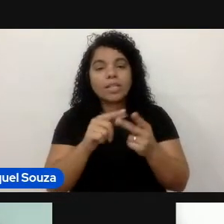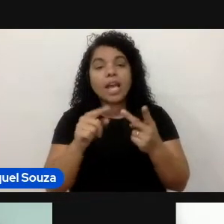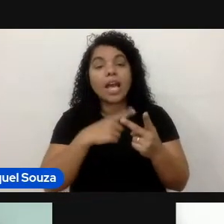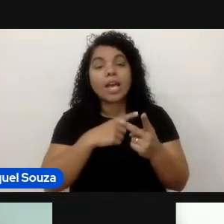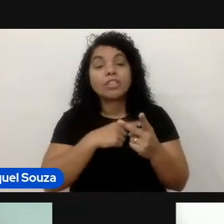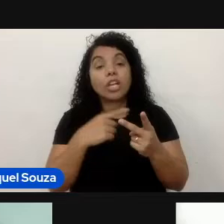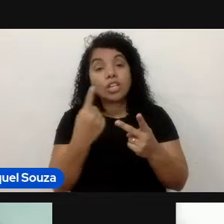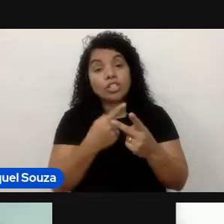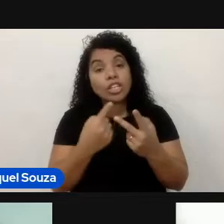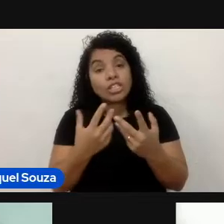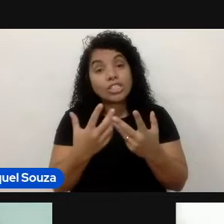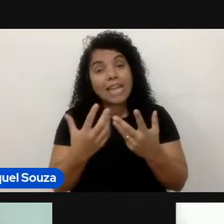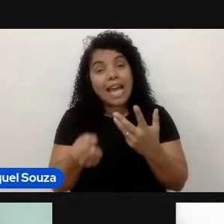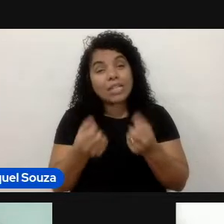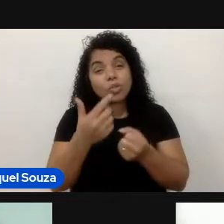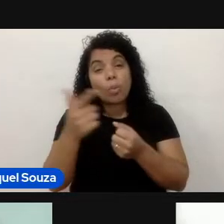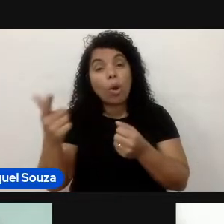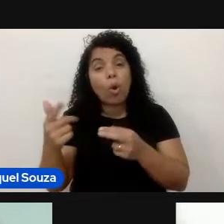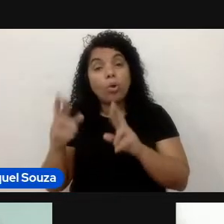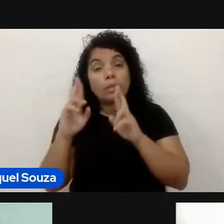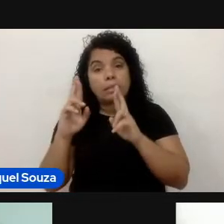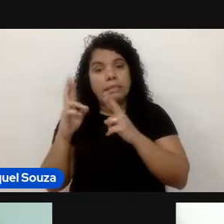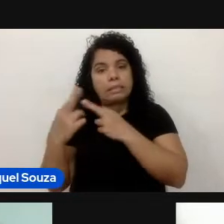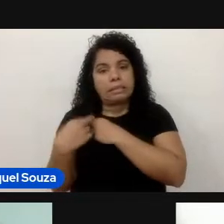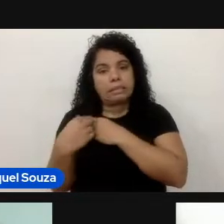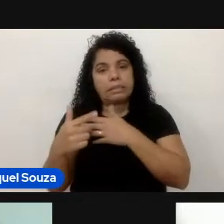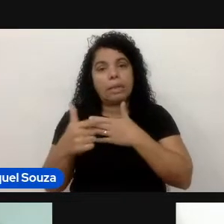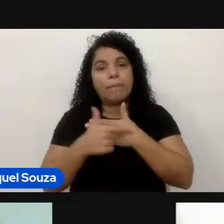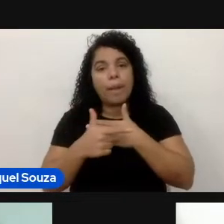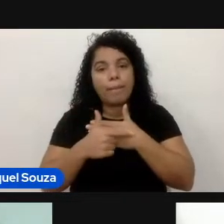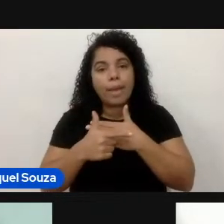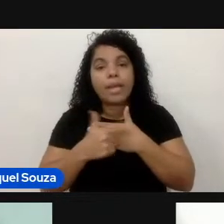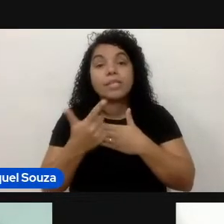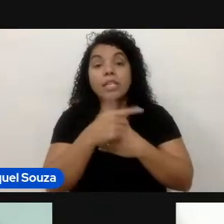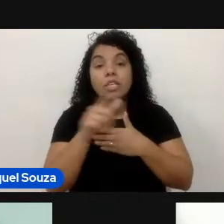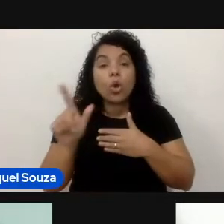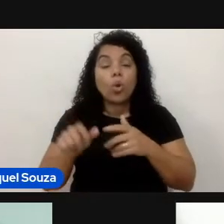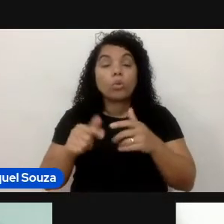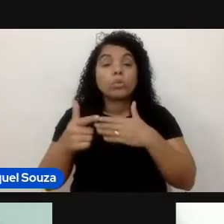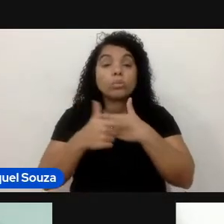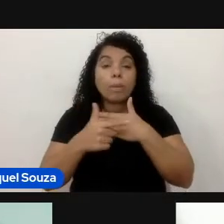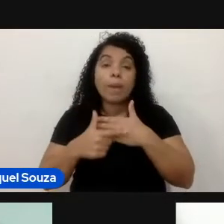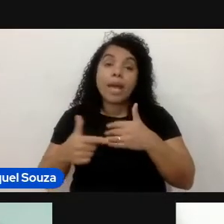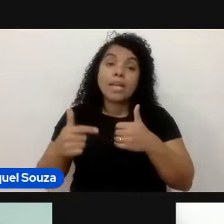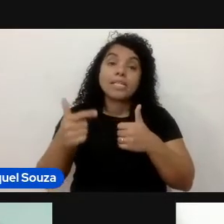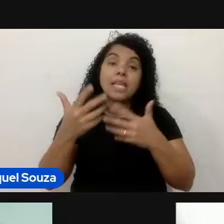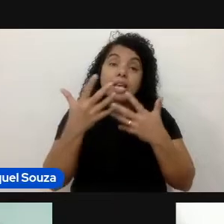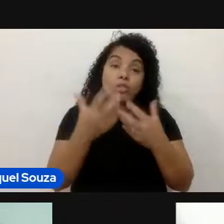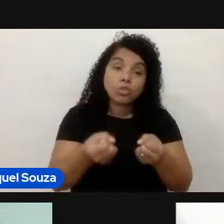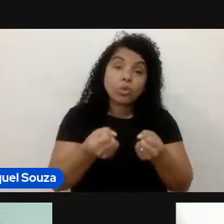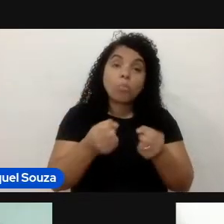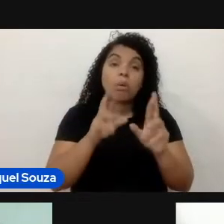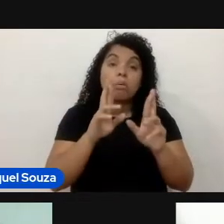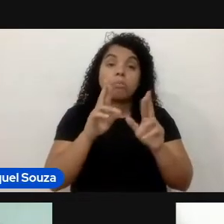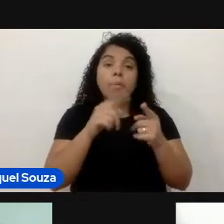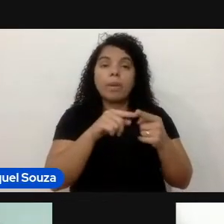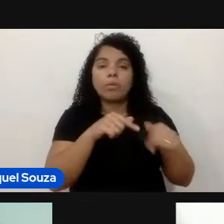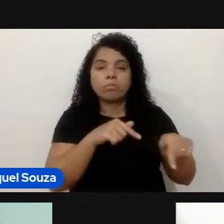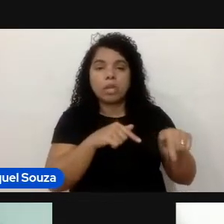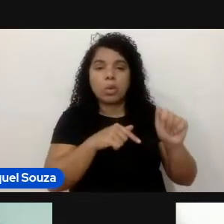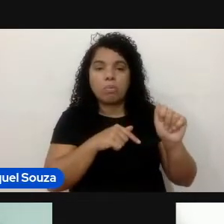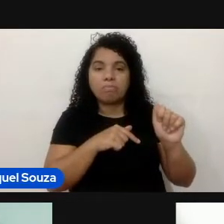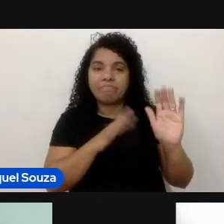outros papéis e que outros papéis assumam o papel da qualidade. Então, eu não acredito que a